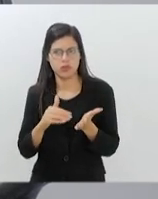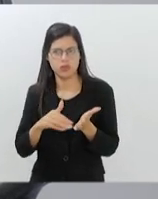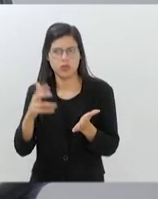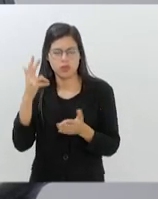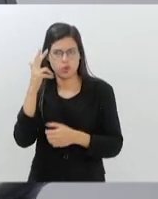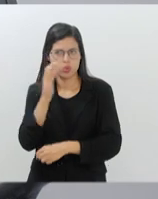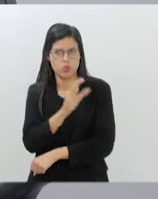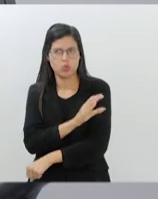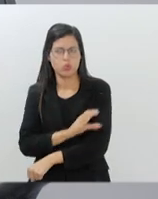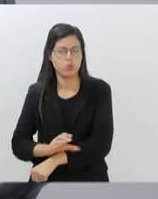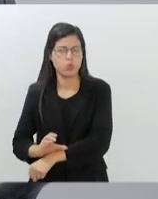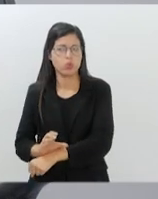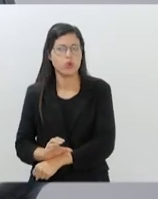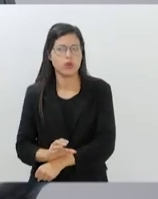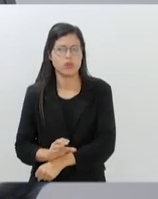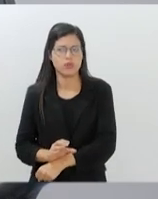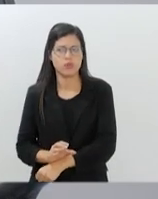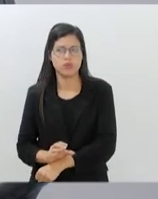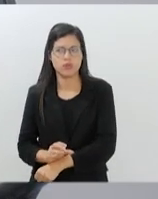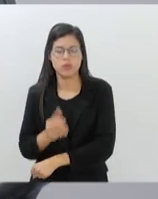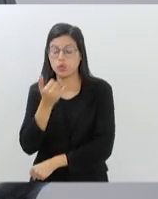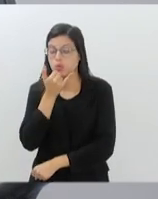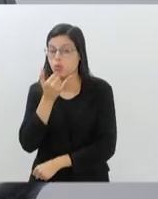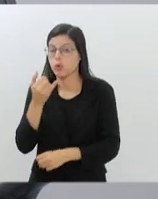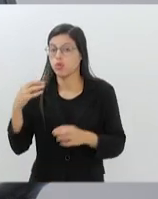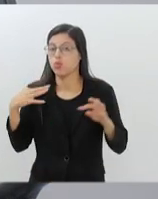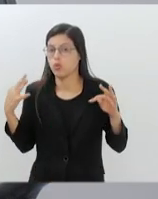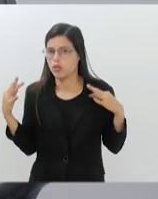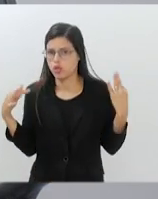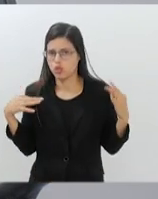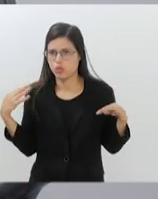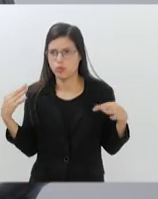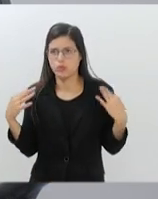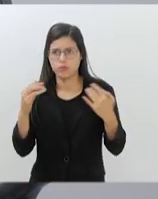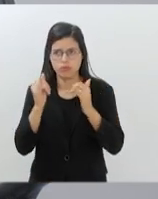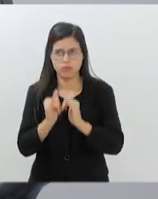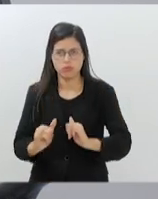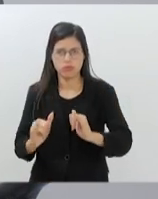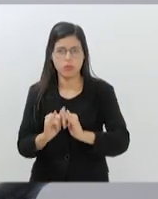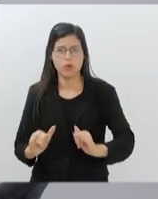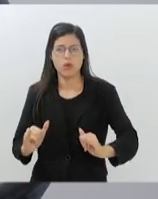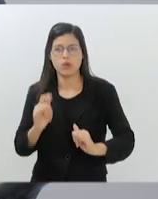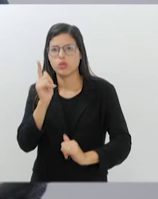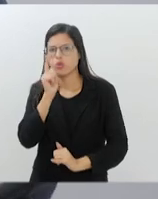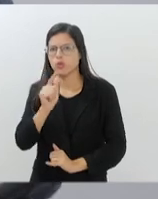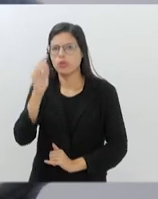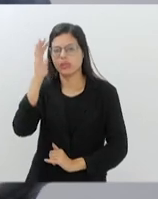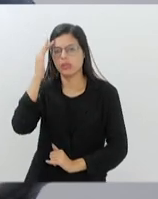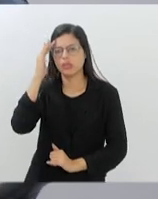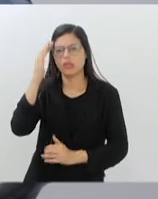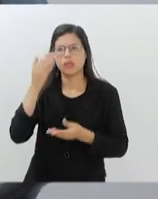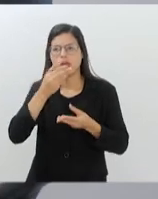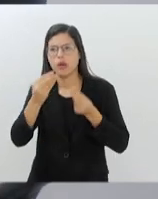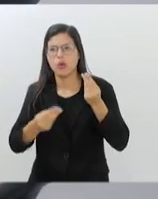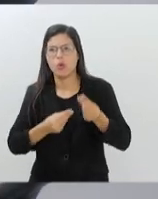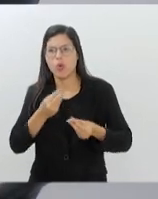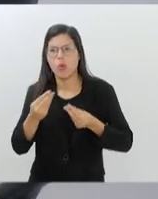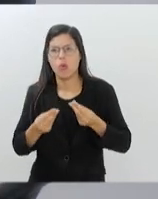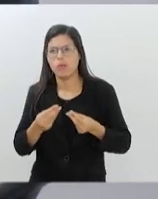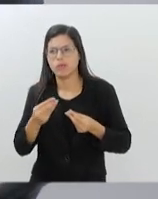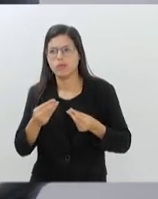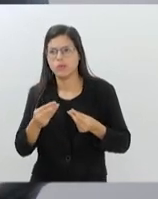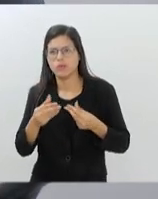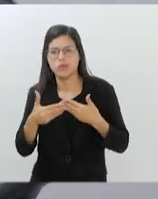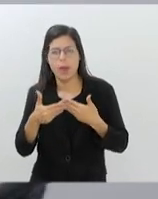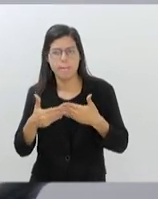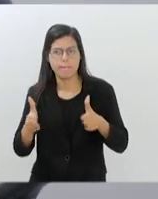de da Secretaria de Cultura não uma desculpa de turismo de publicidade para que a gente possa entender como é a dinâmica Olha o sei tá aberto olha o que o sei diz